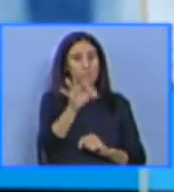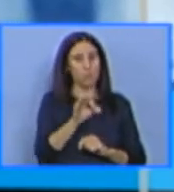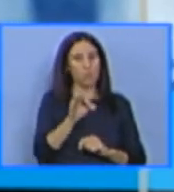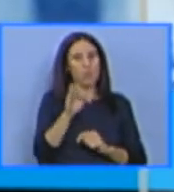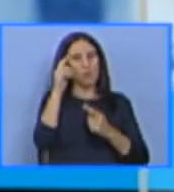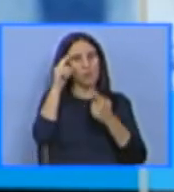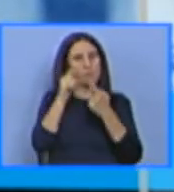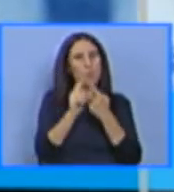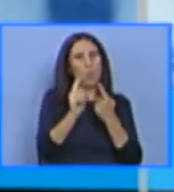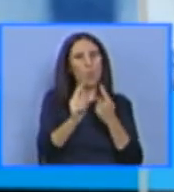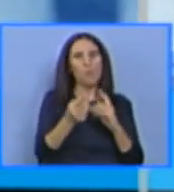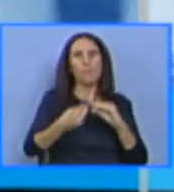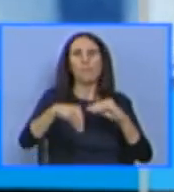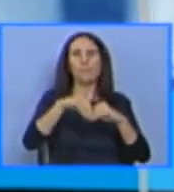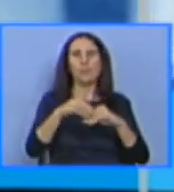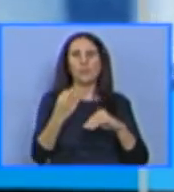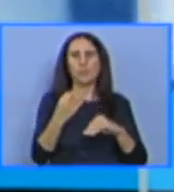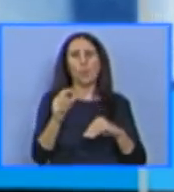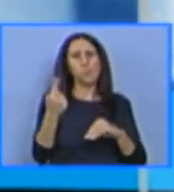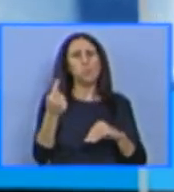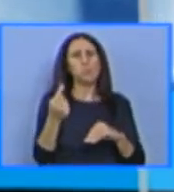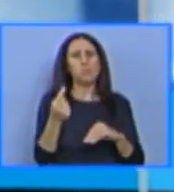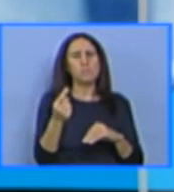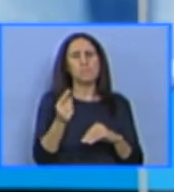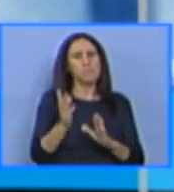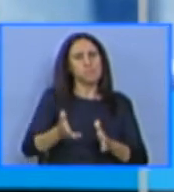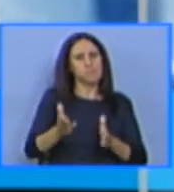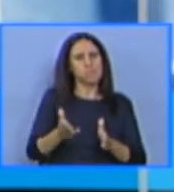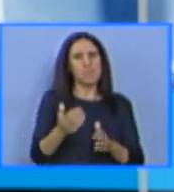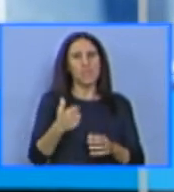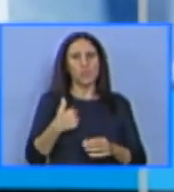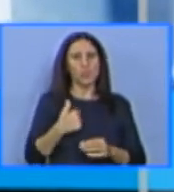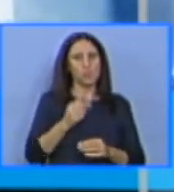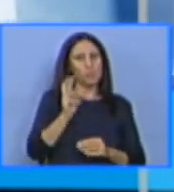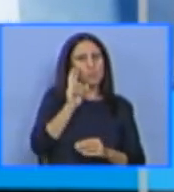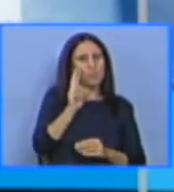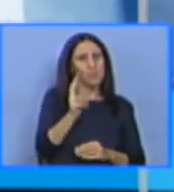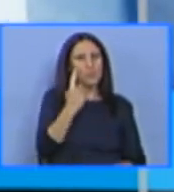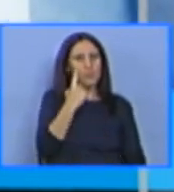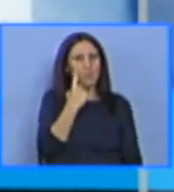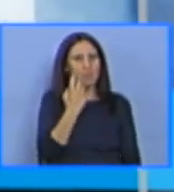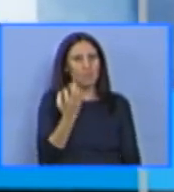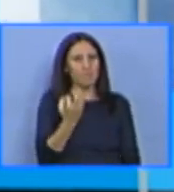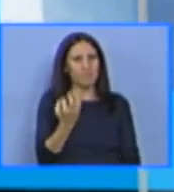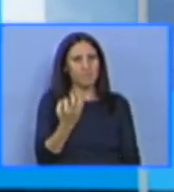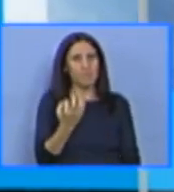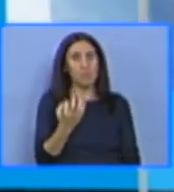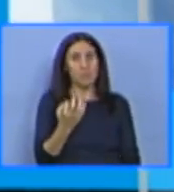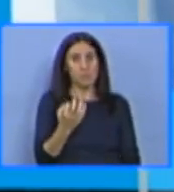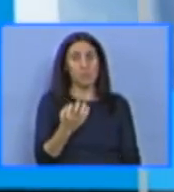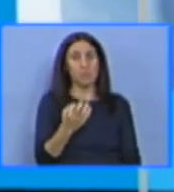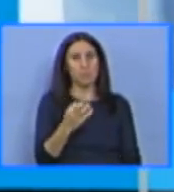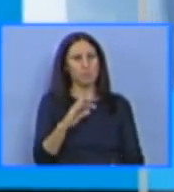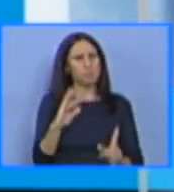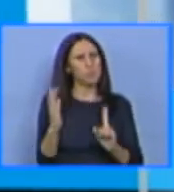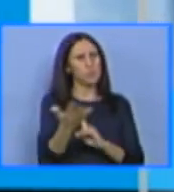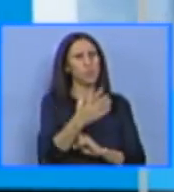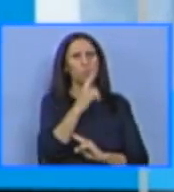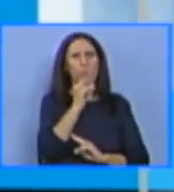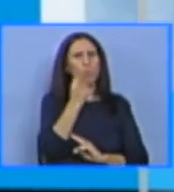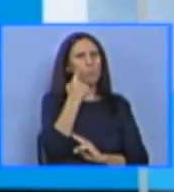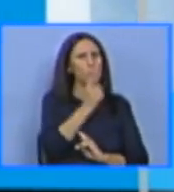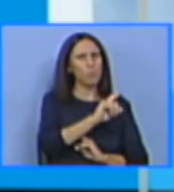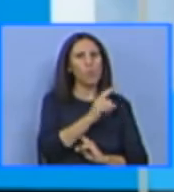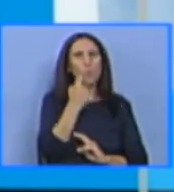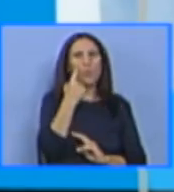sua obrigação imediata e necessária. E eu, pelo que tenho visto e tenho constatado, e da reação dos anónimos e dos